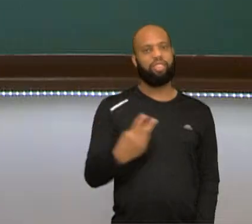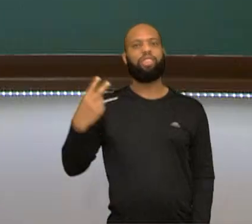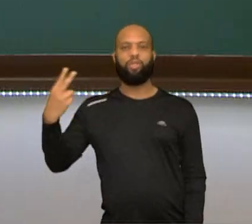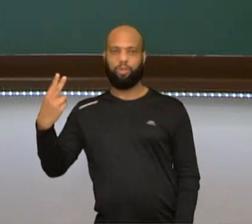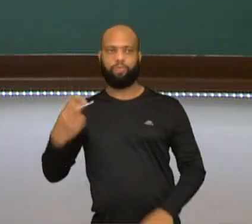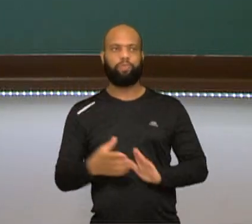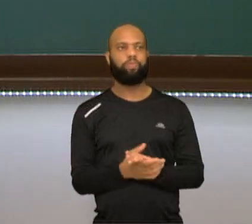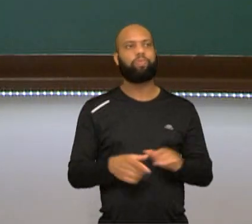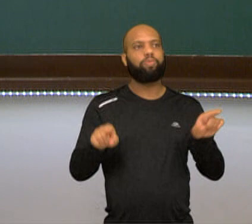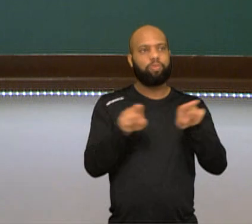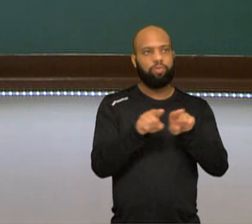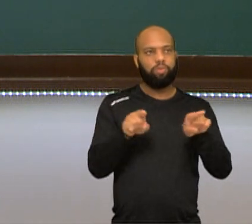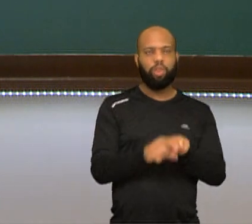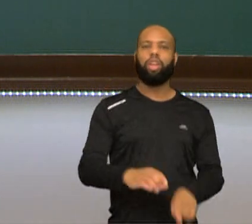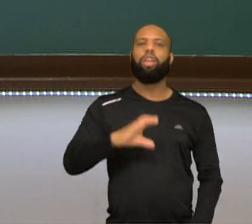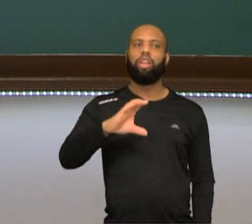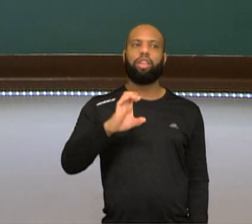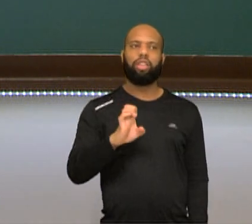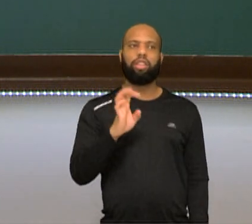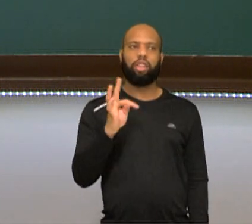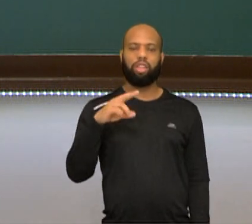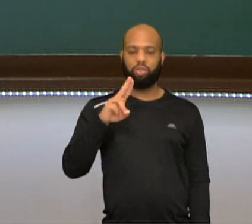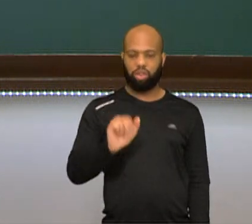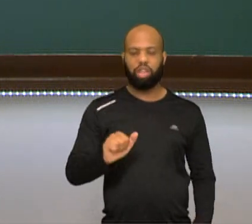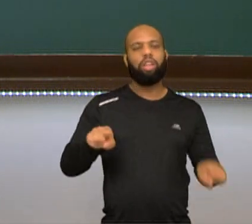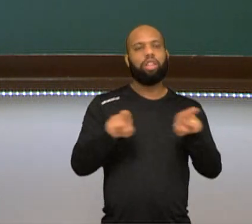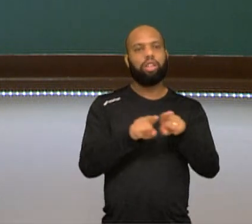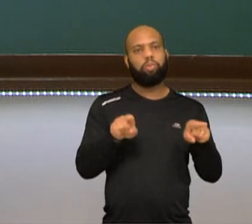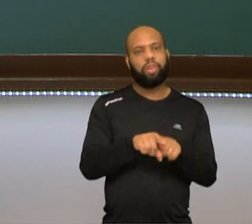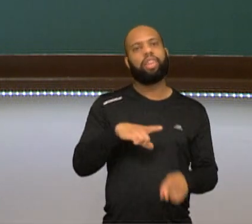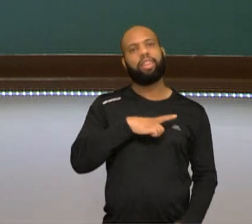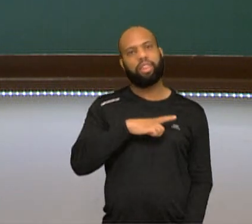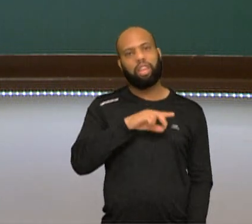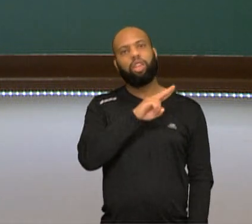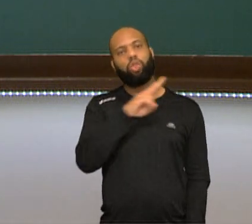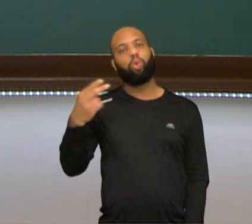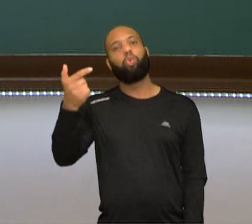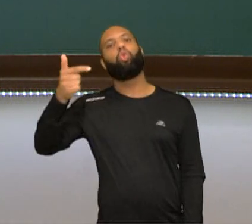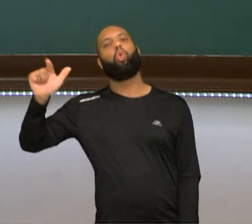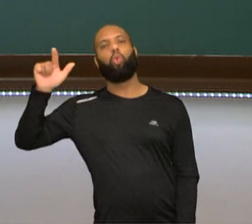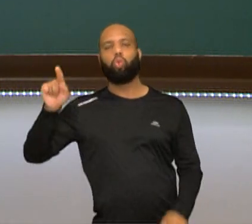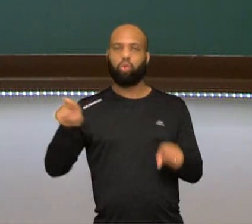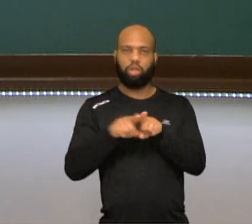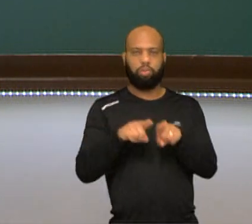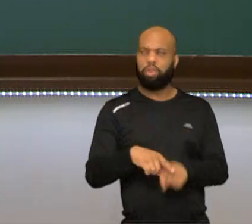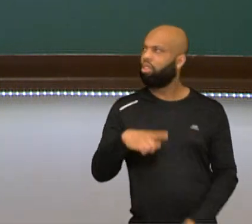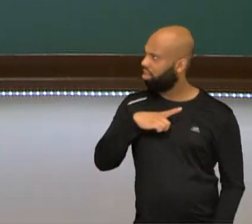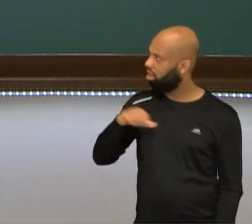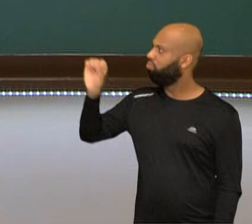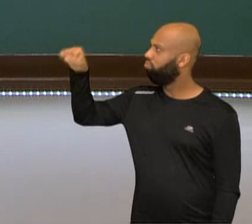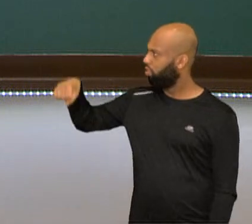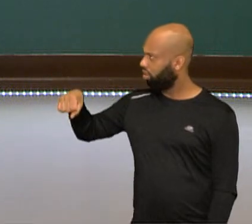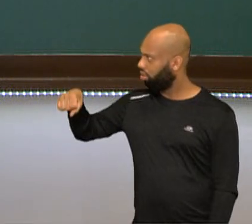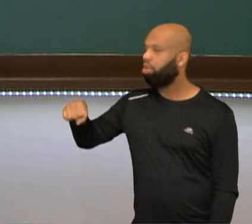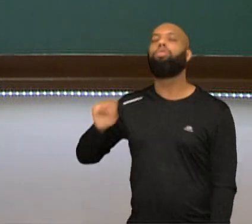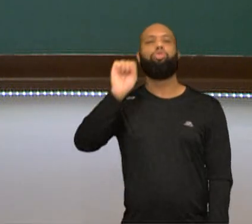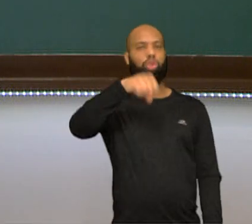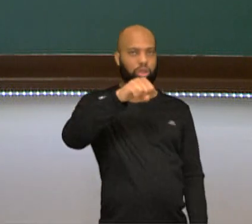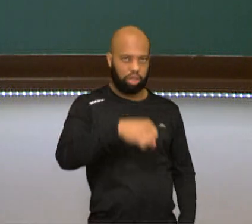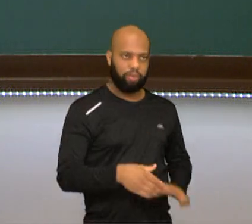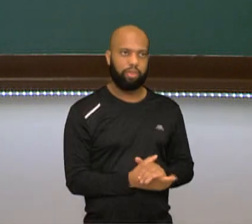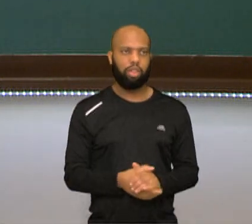cetonas também têm nomes usuais. Ah, professor, tem? Tem. E como são, professor? São